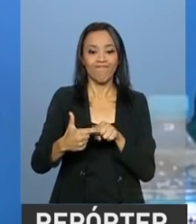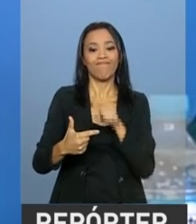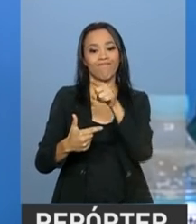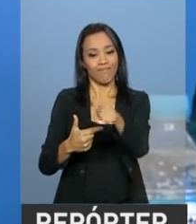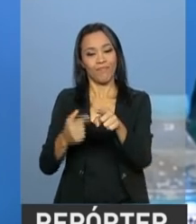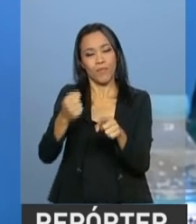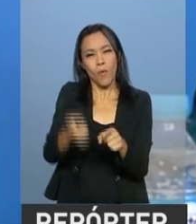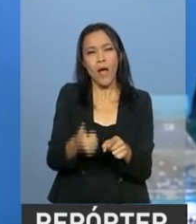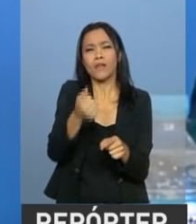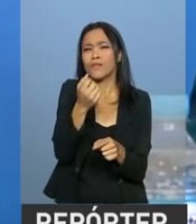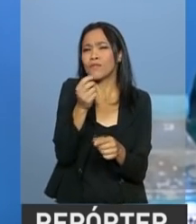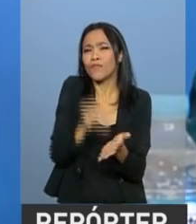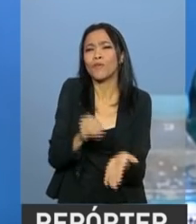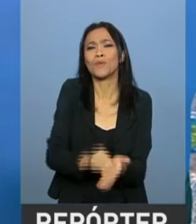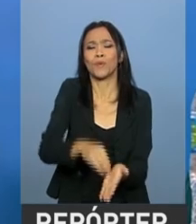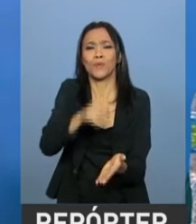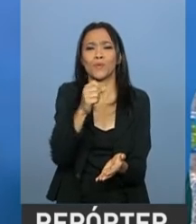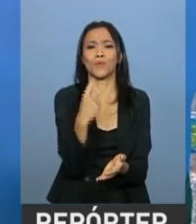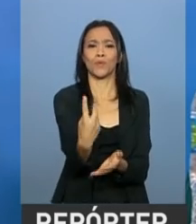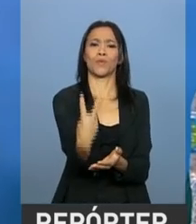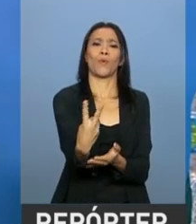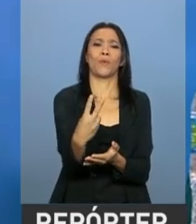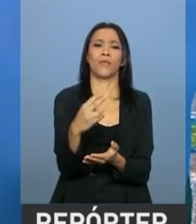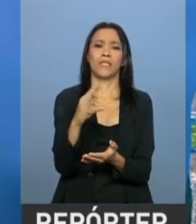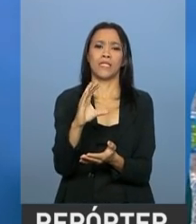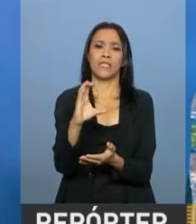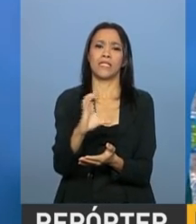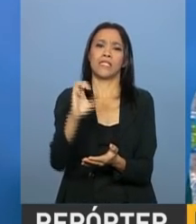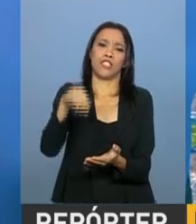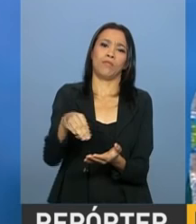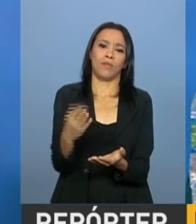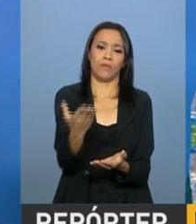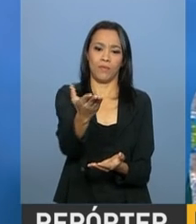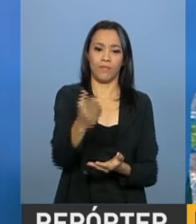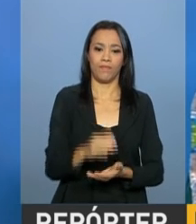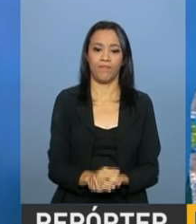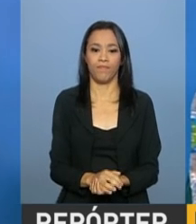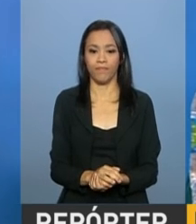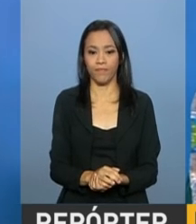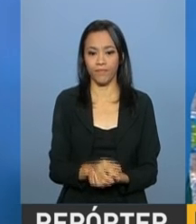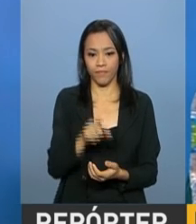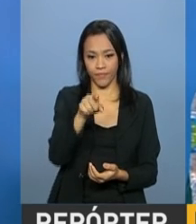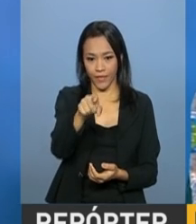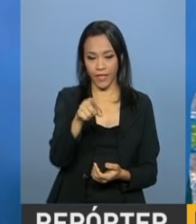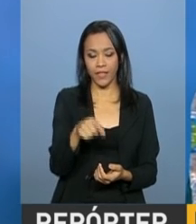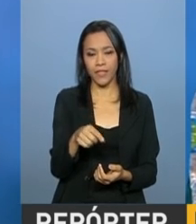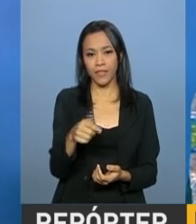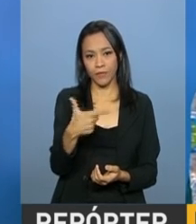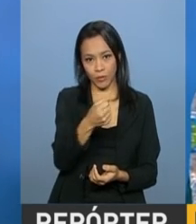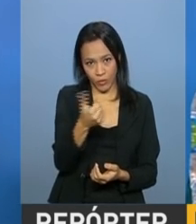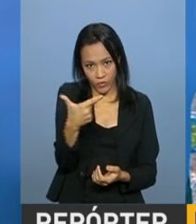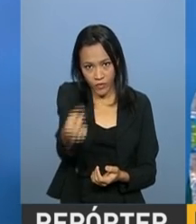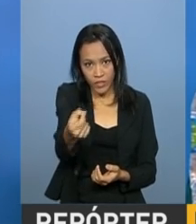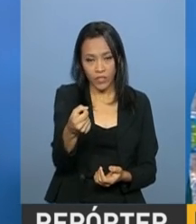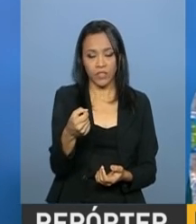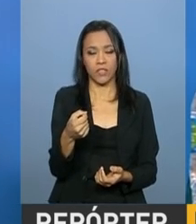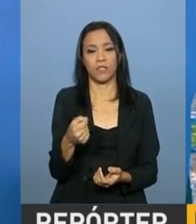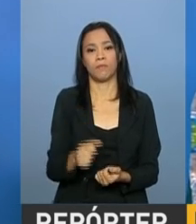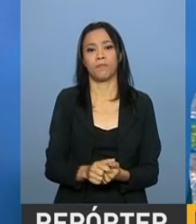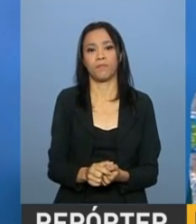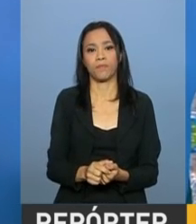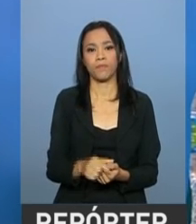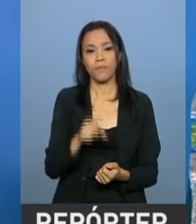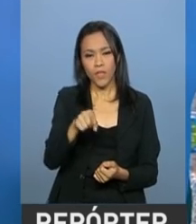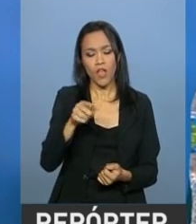pela diferença de 2 centímetros. Em 2020, eu garanto para vocês que eu vou